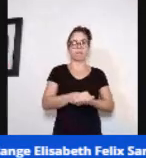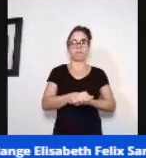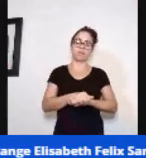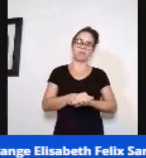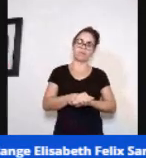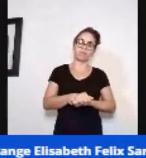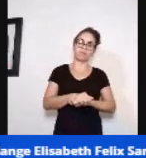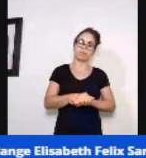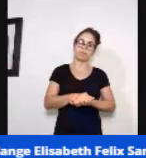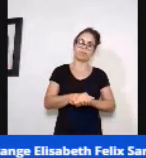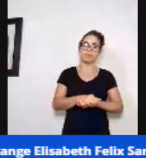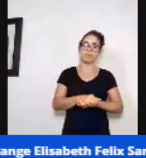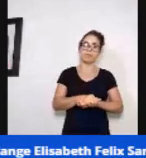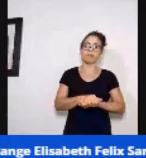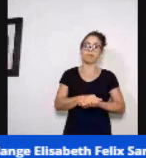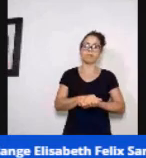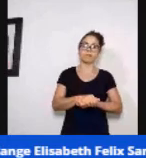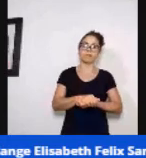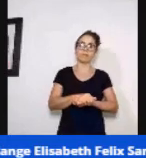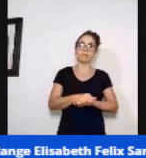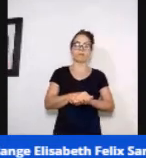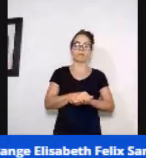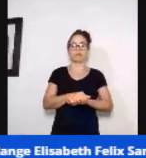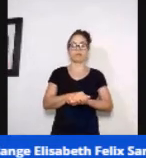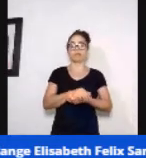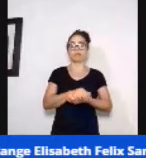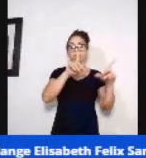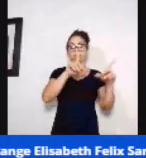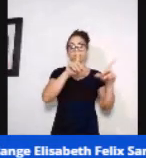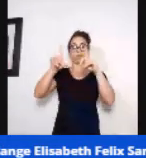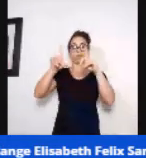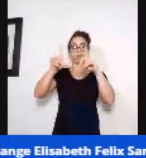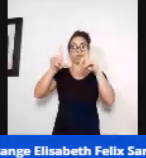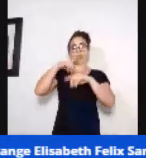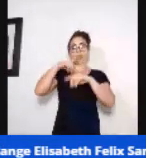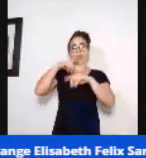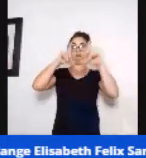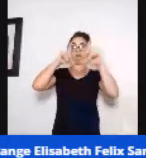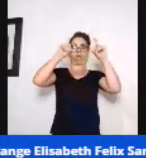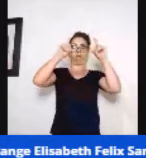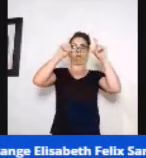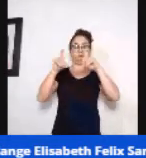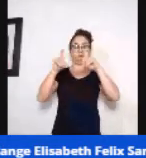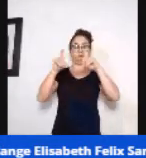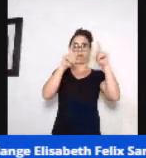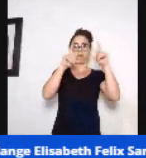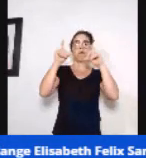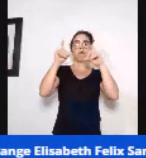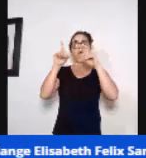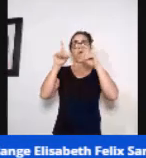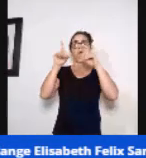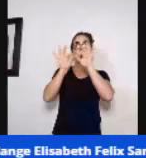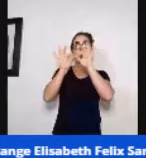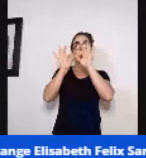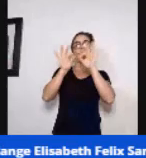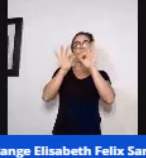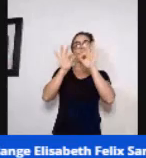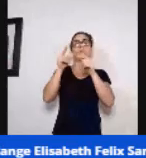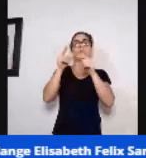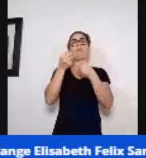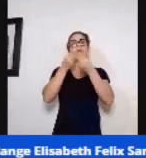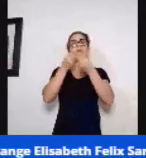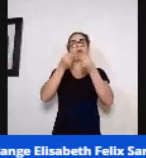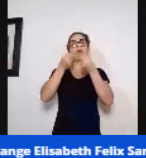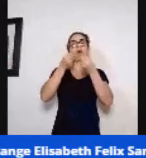Bom, aqui eu trouxe algumas fotos, vocês podem ver como a gente fez a organização das nossas entregas, né? Nossos